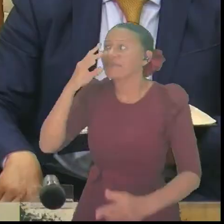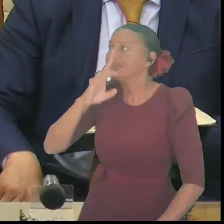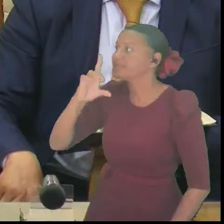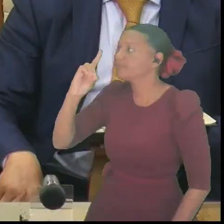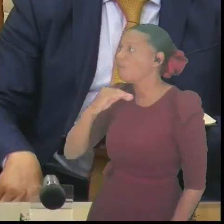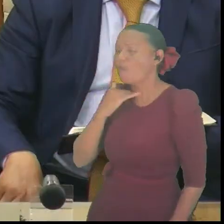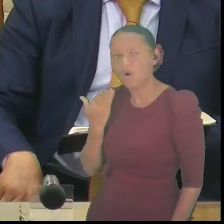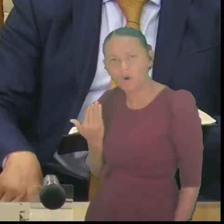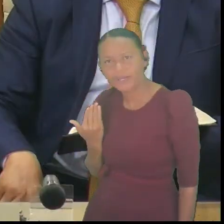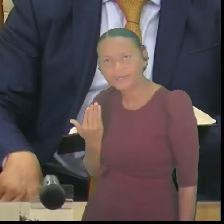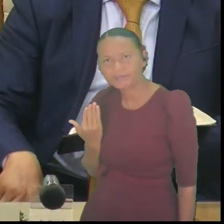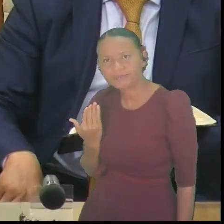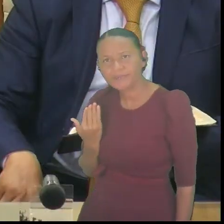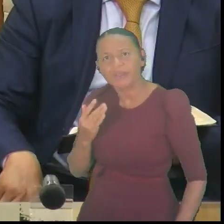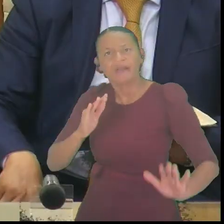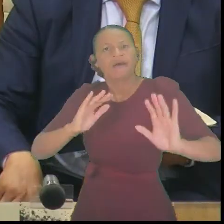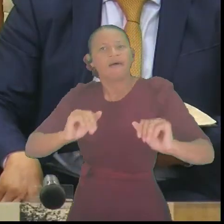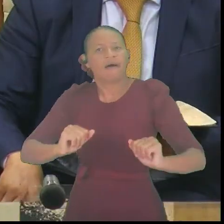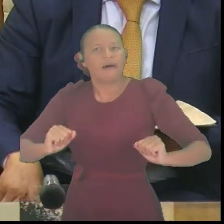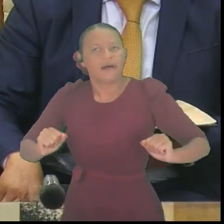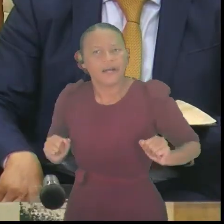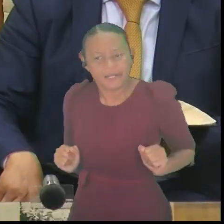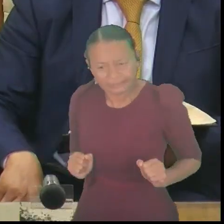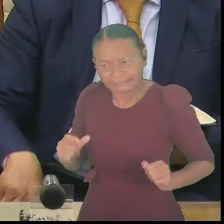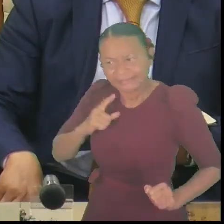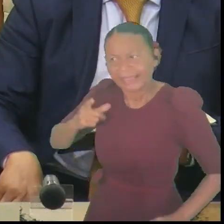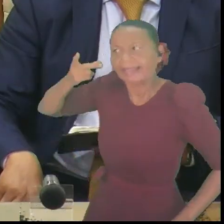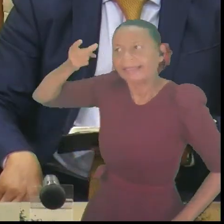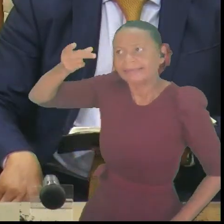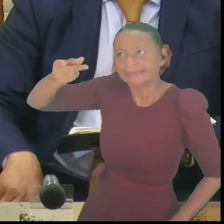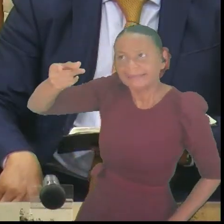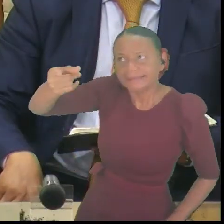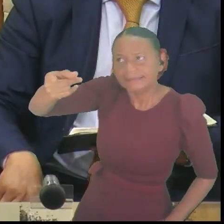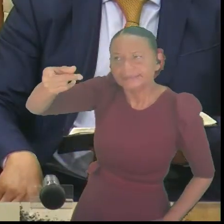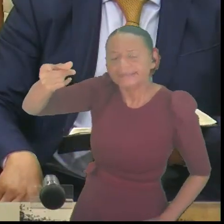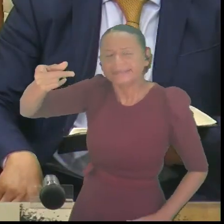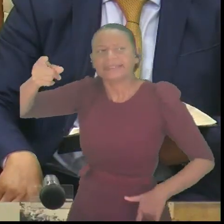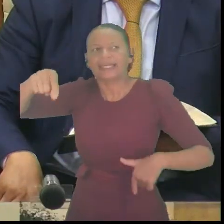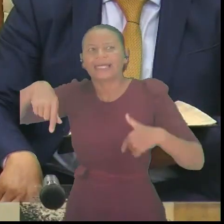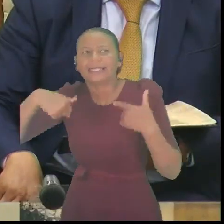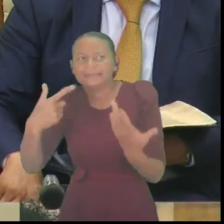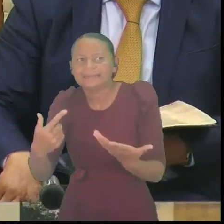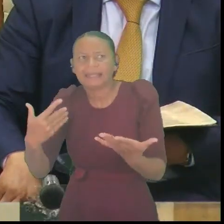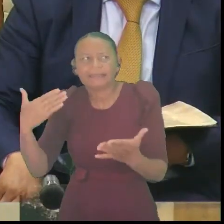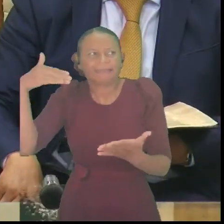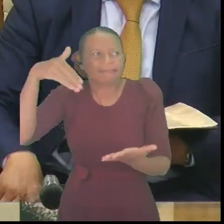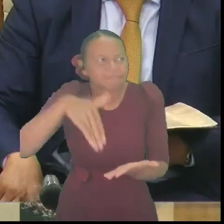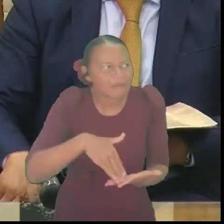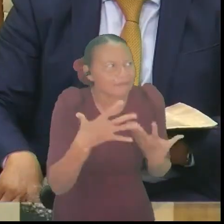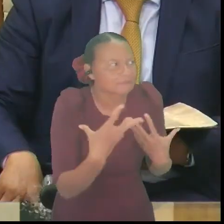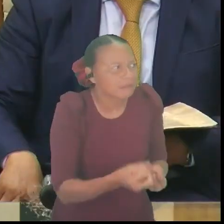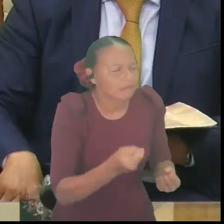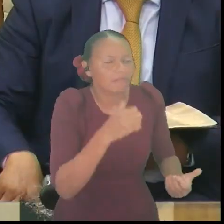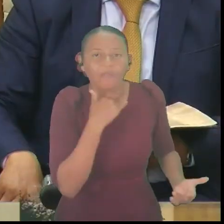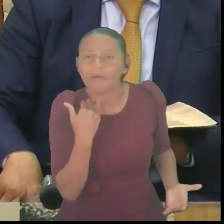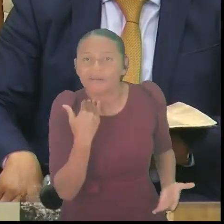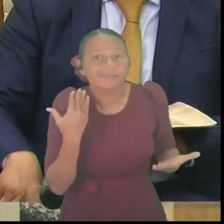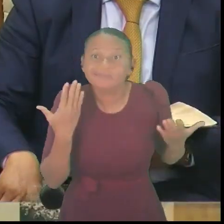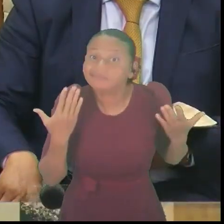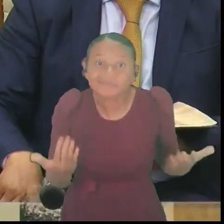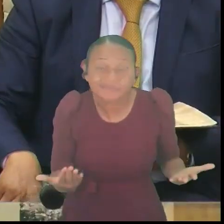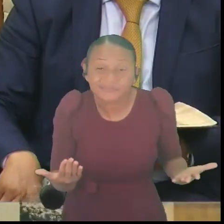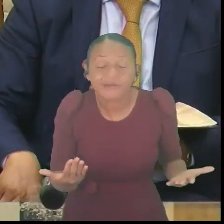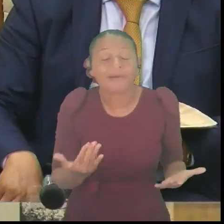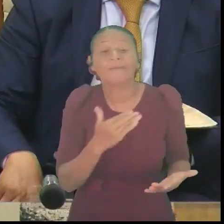morre? Como é que a eternidade entra no tempo e aceita morrer? Então, a sua morte é